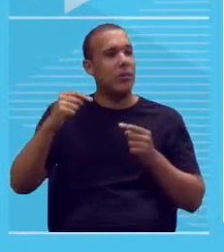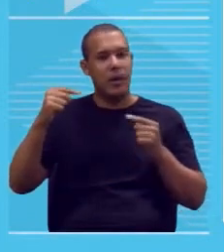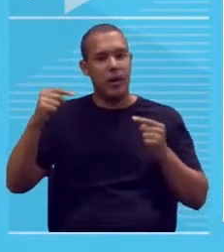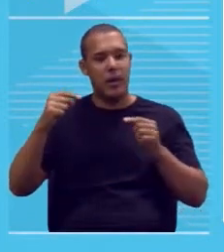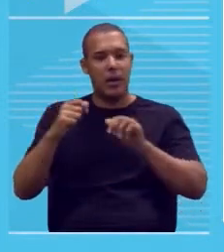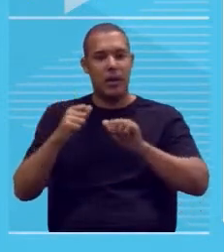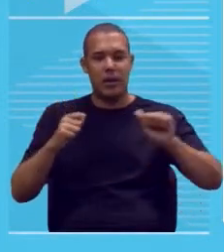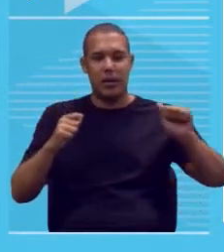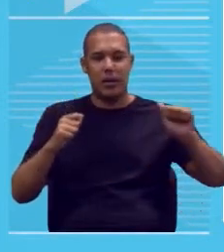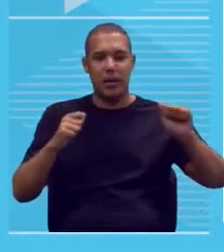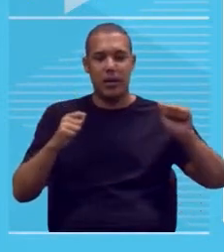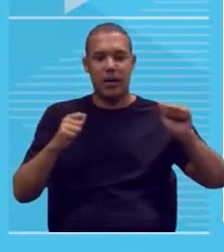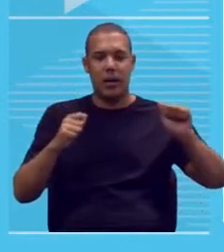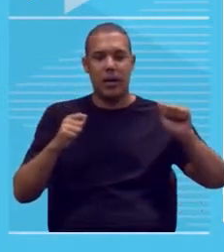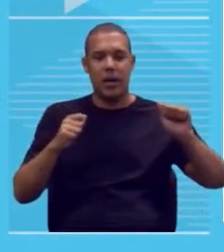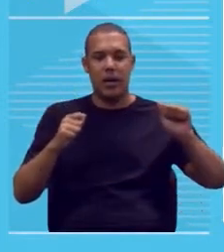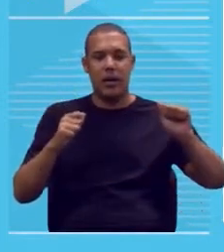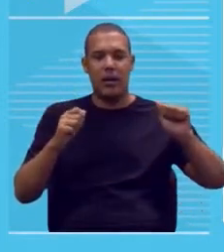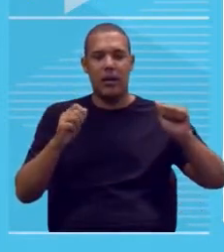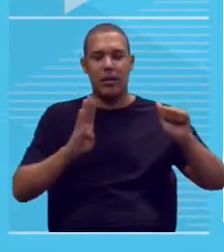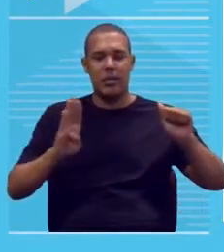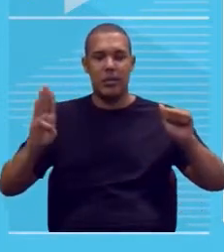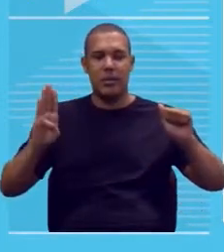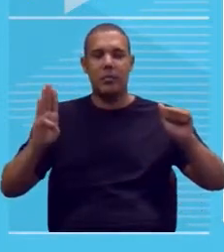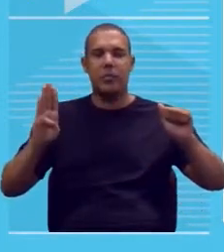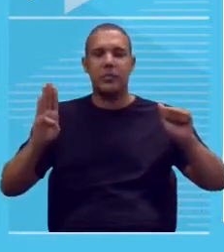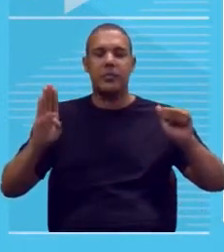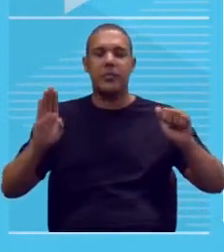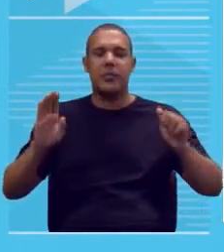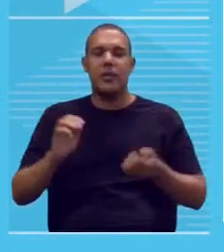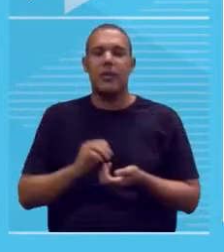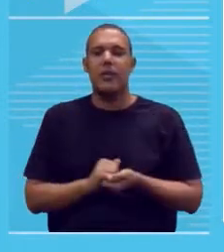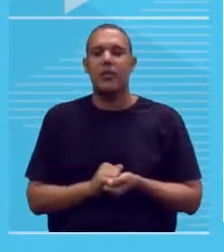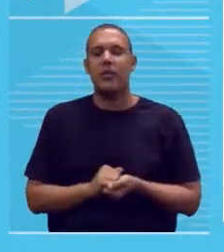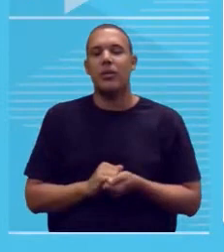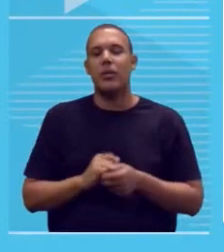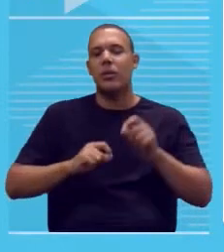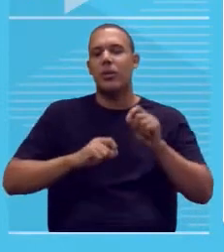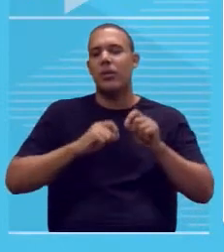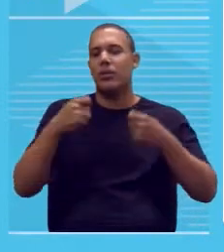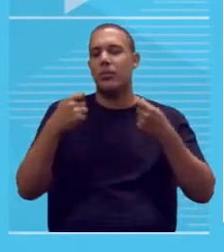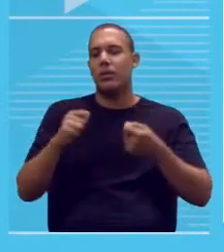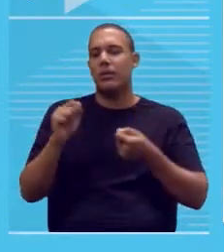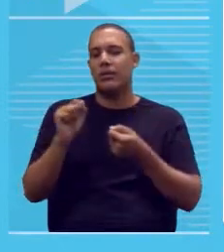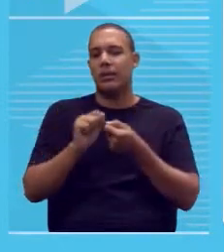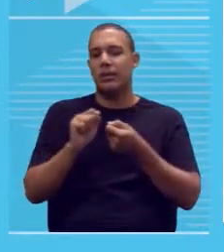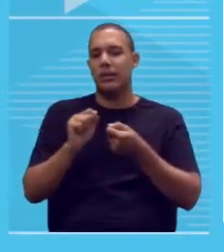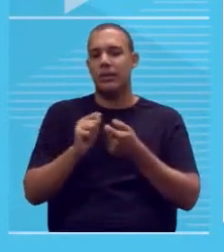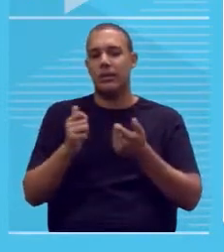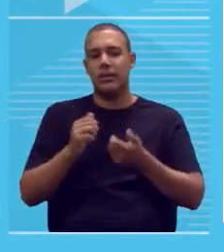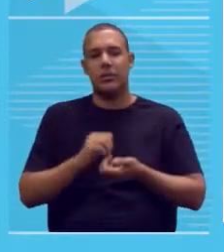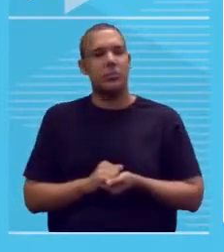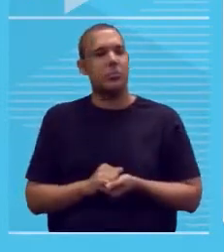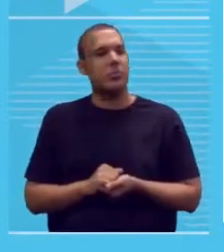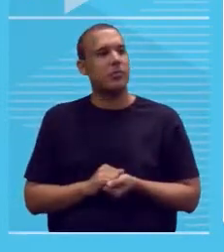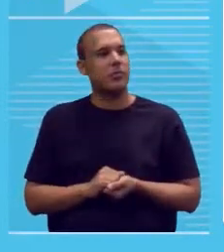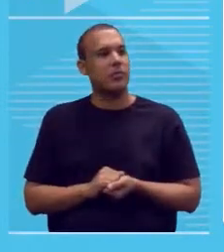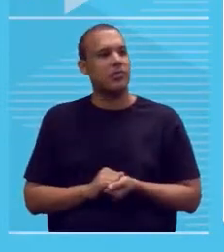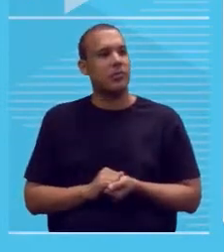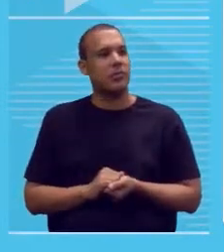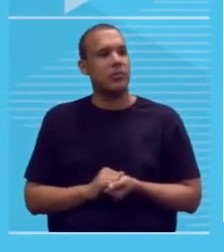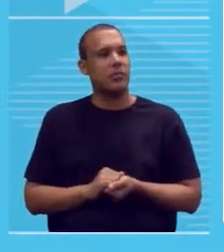A, 3, 2 e B, 5, 7. O que você vai fazer aqui? Professor, eu posso desenhar o